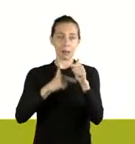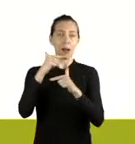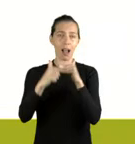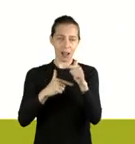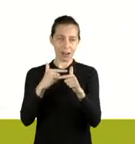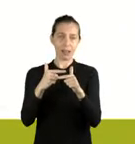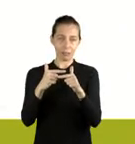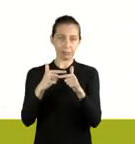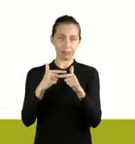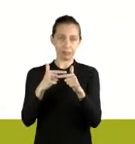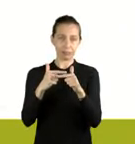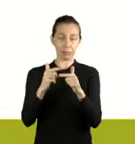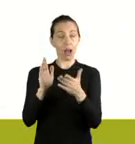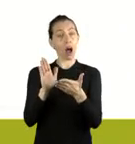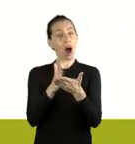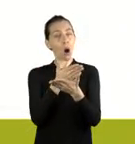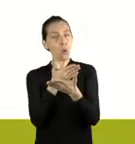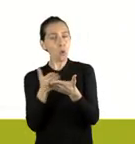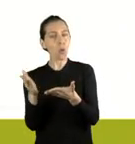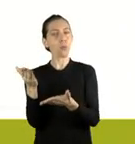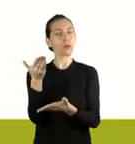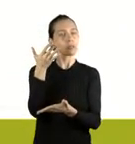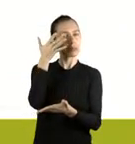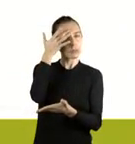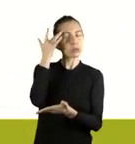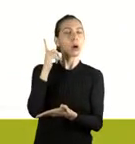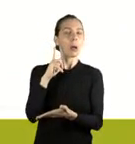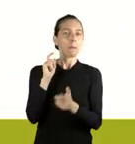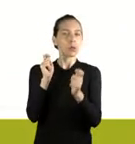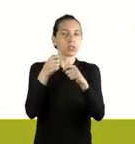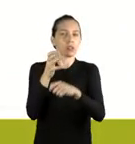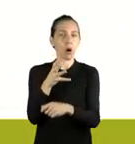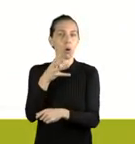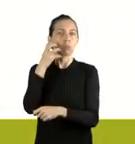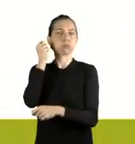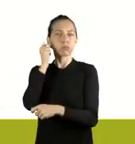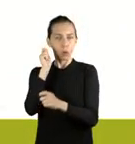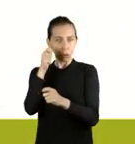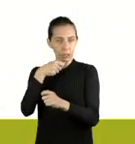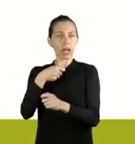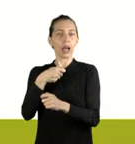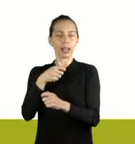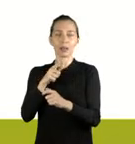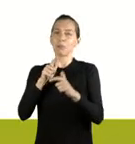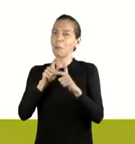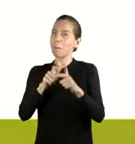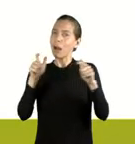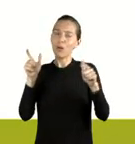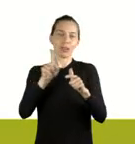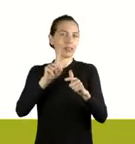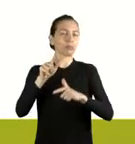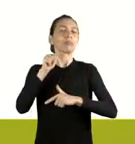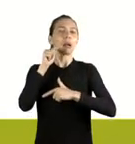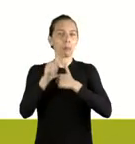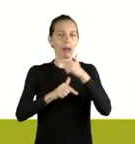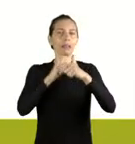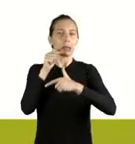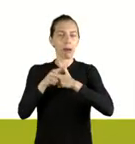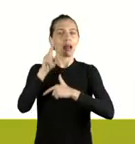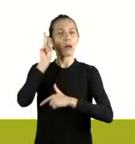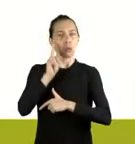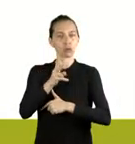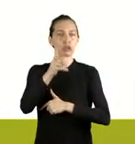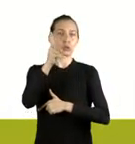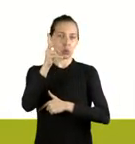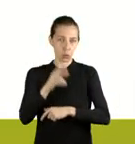a capacidade de conseguir acumular um patrimônio, mas a grande maioria trabalha na terceira idade. Né?